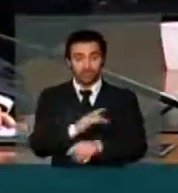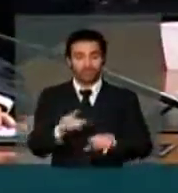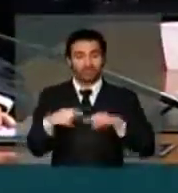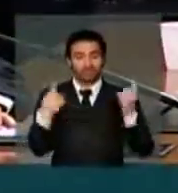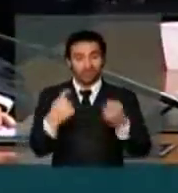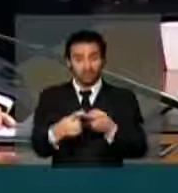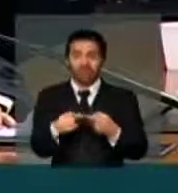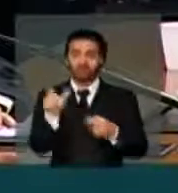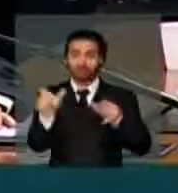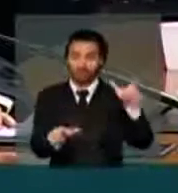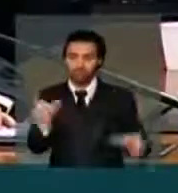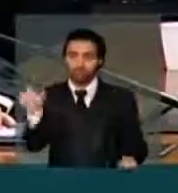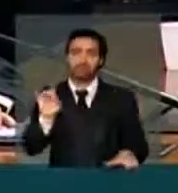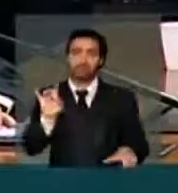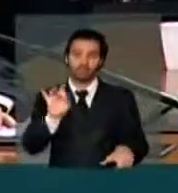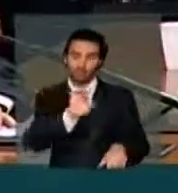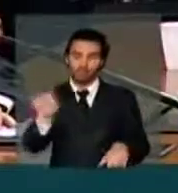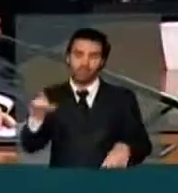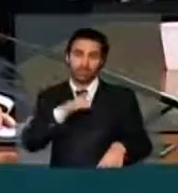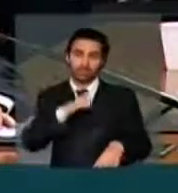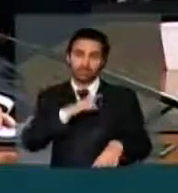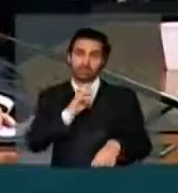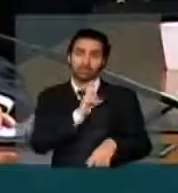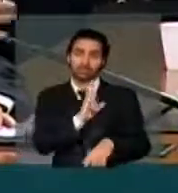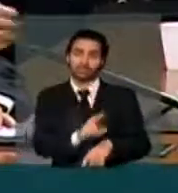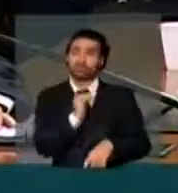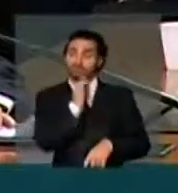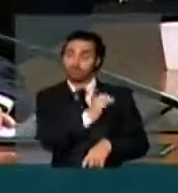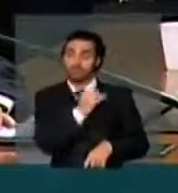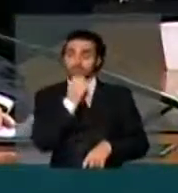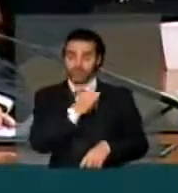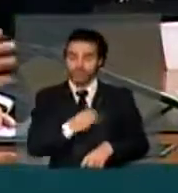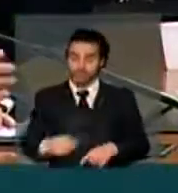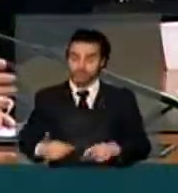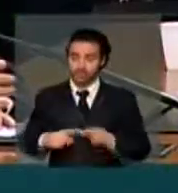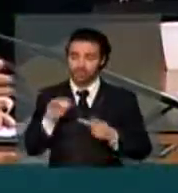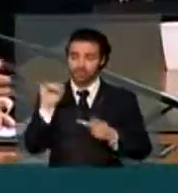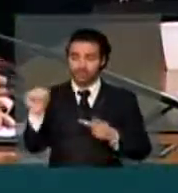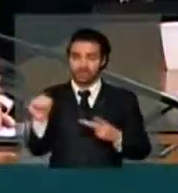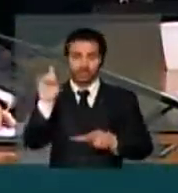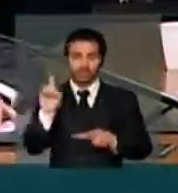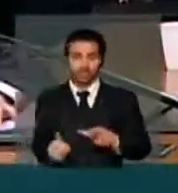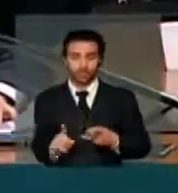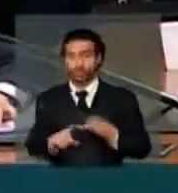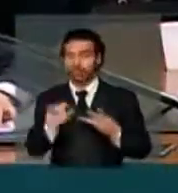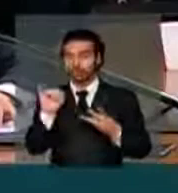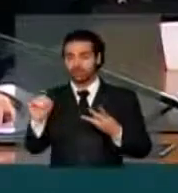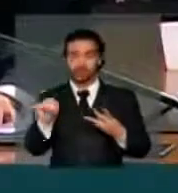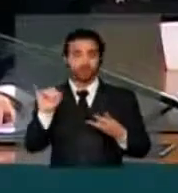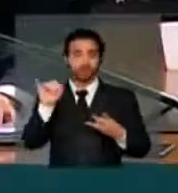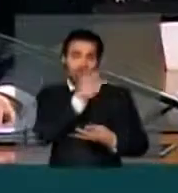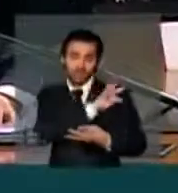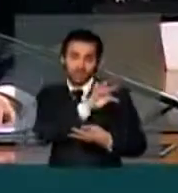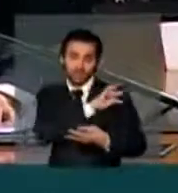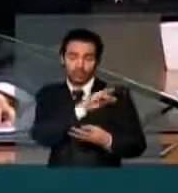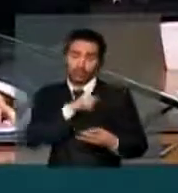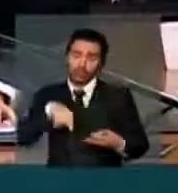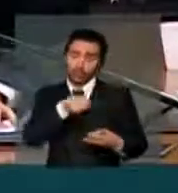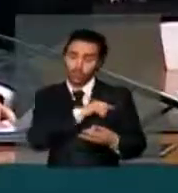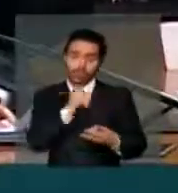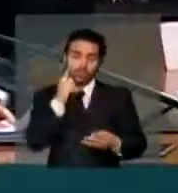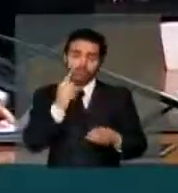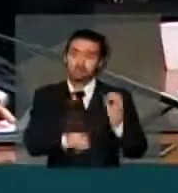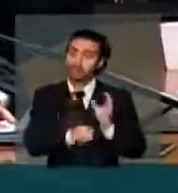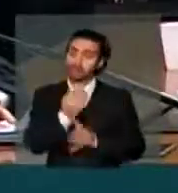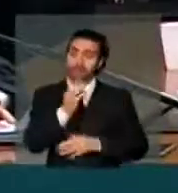respectivos órgãos de vocês, dizer lá para o ministro, dizer para o diretor, dizer para o técnico, e aqui nós criarmos também